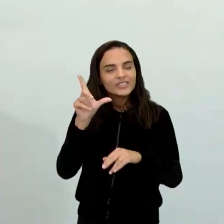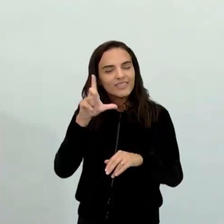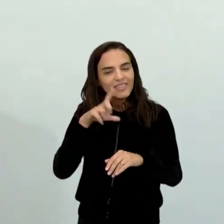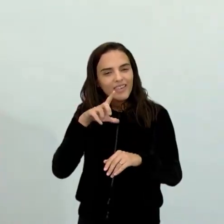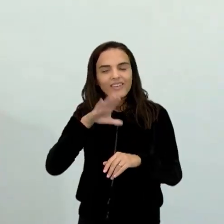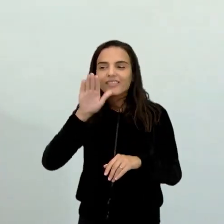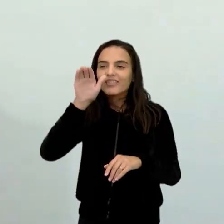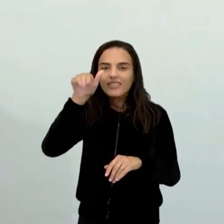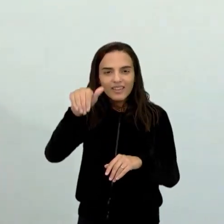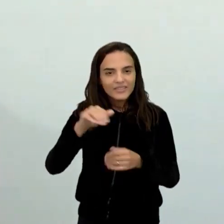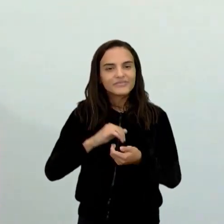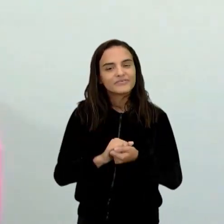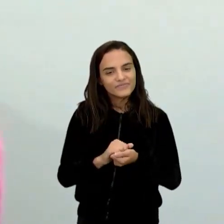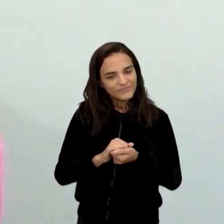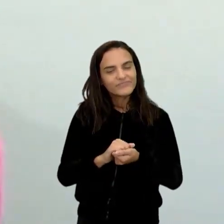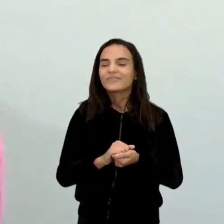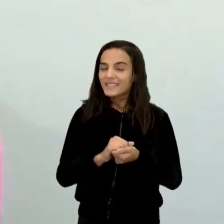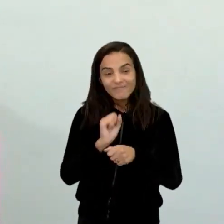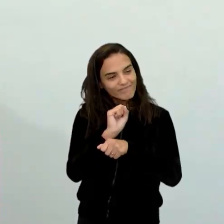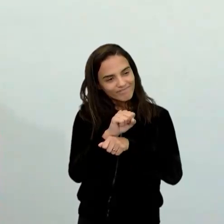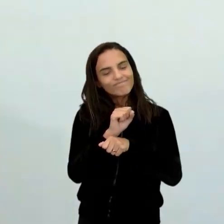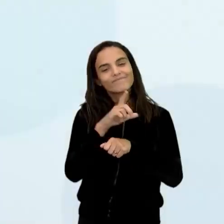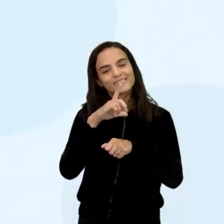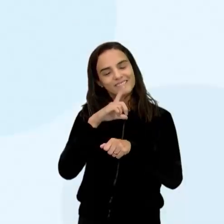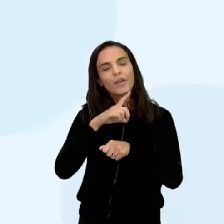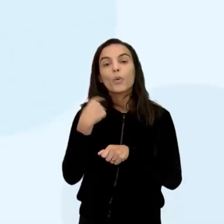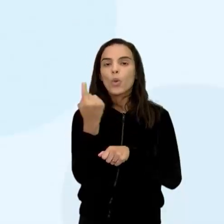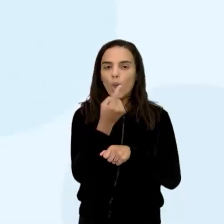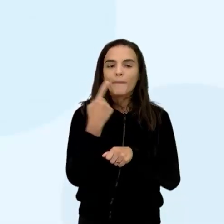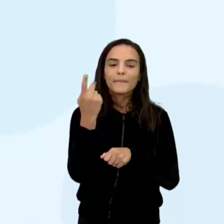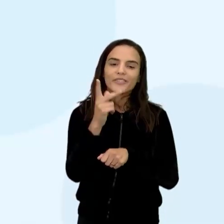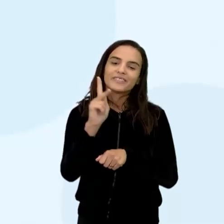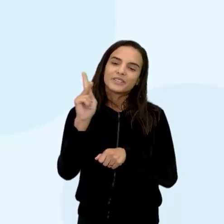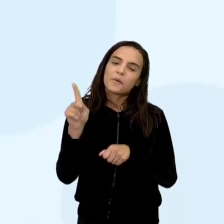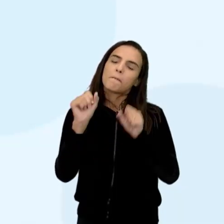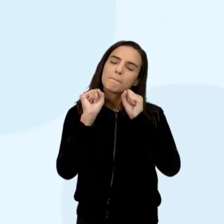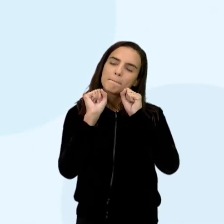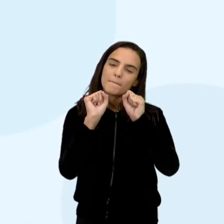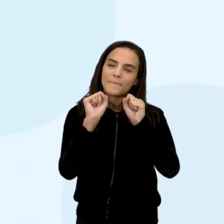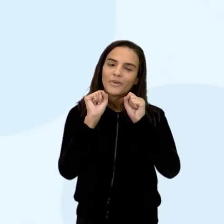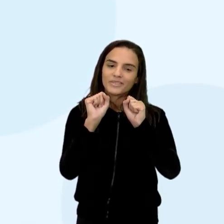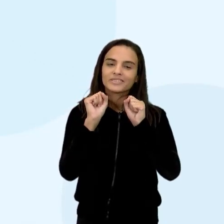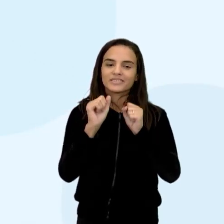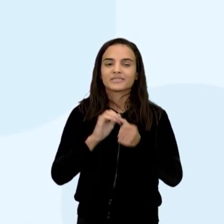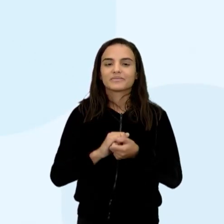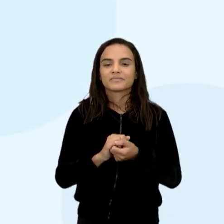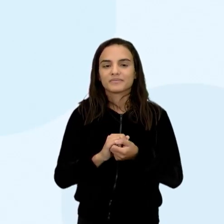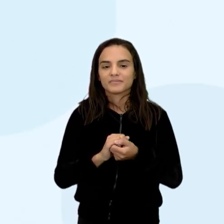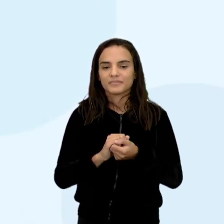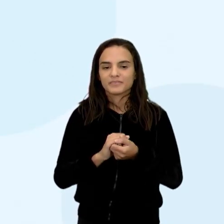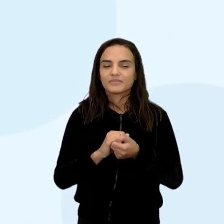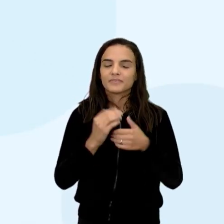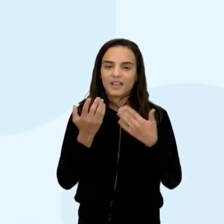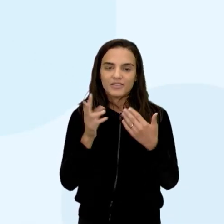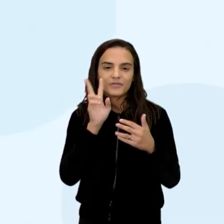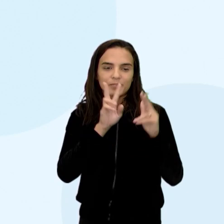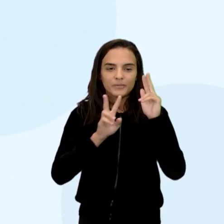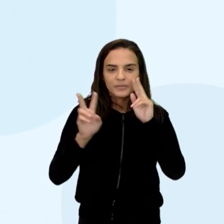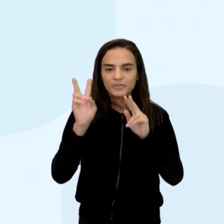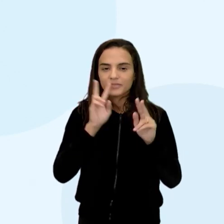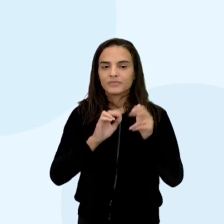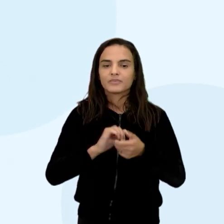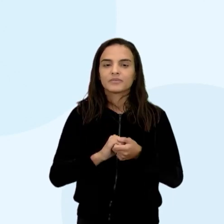existe. E existe sim. E nós, como professores, podemos mudar esse